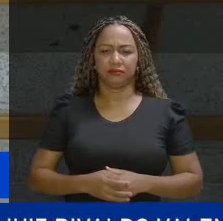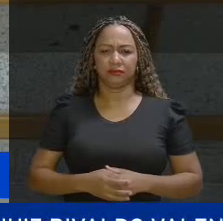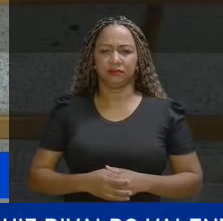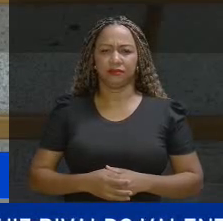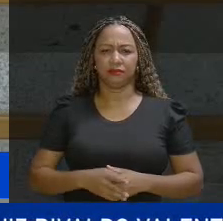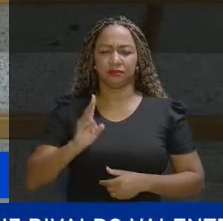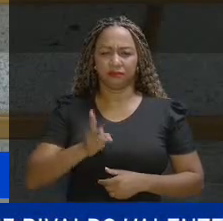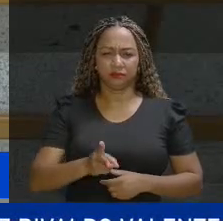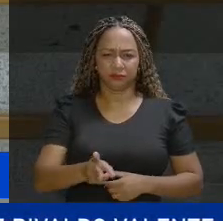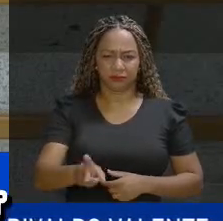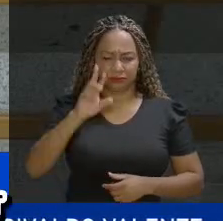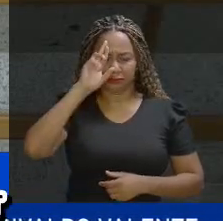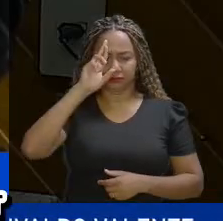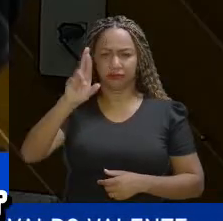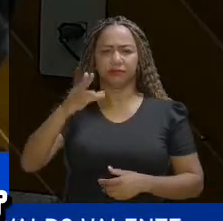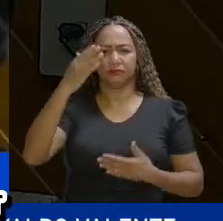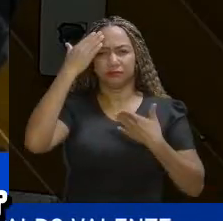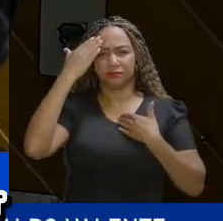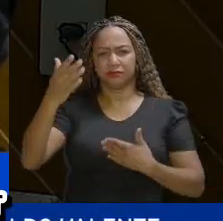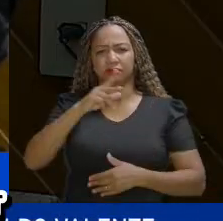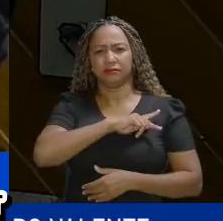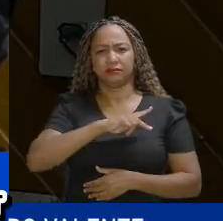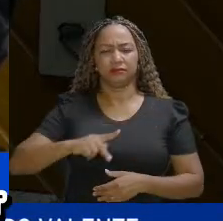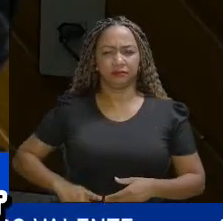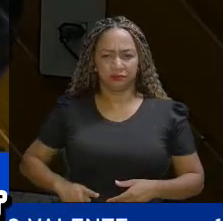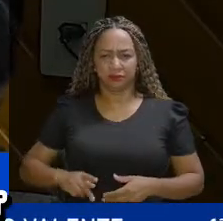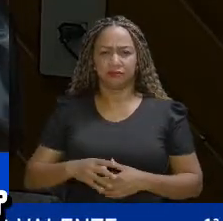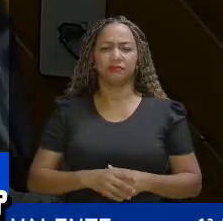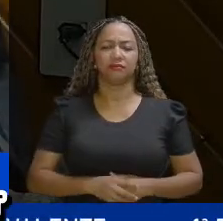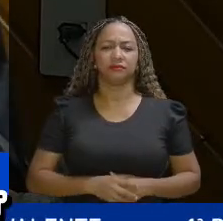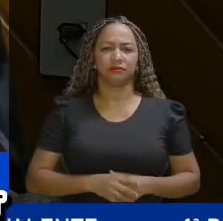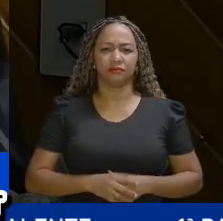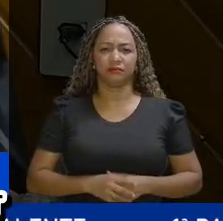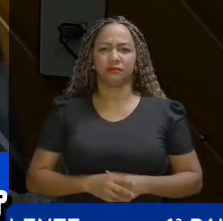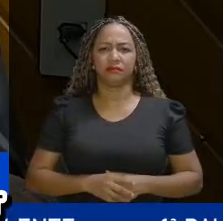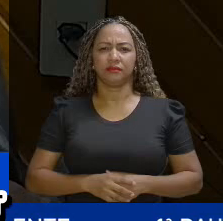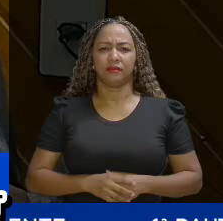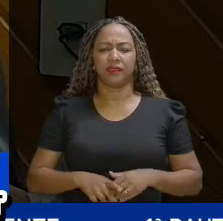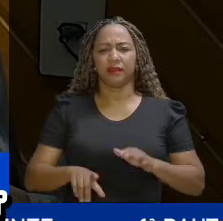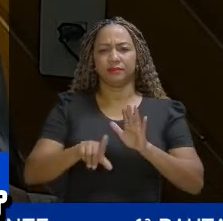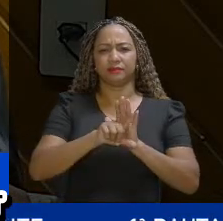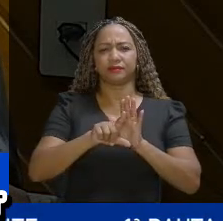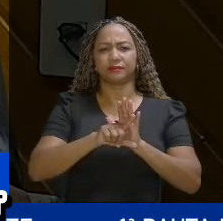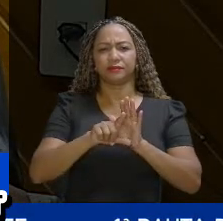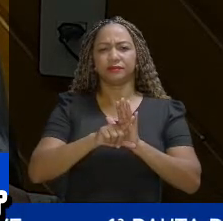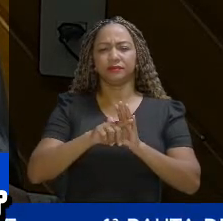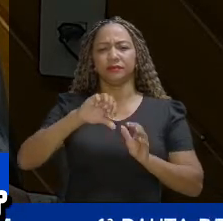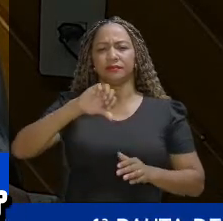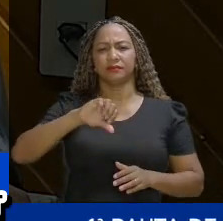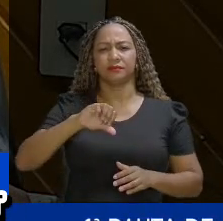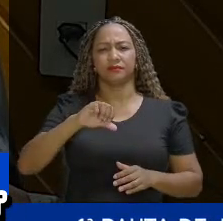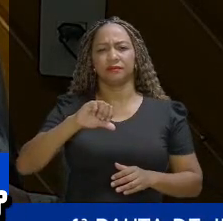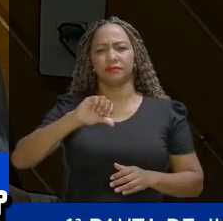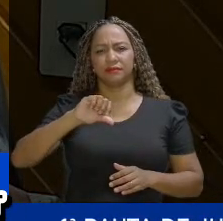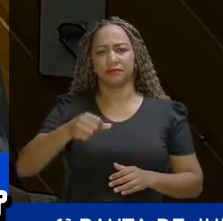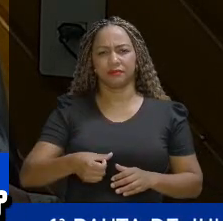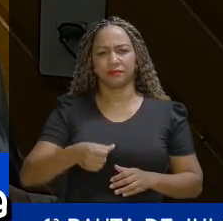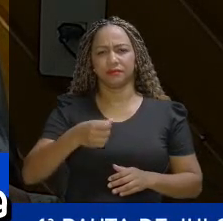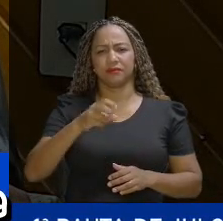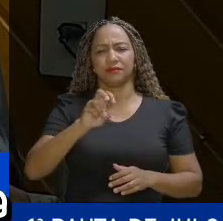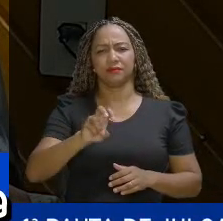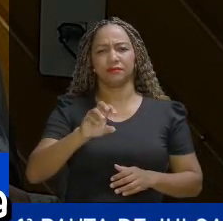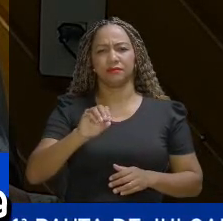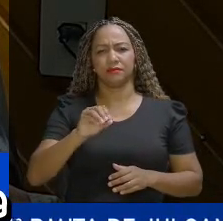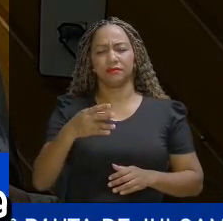Sara Pode prosseguir, Cavalcante. Excelência. Obrigado, senhor presidente. Foco no juiz Rivaldo Valente. A Lei 9.504,